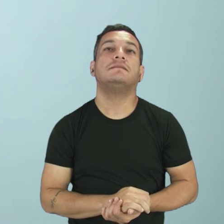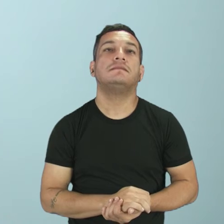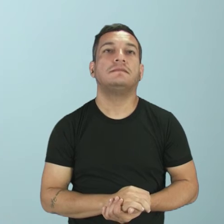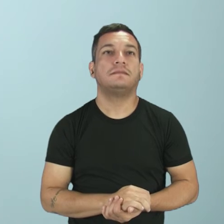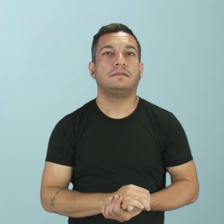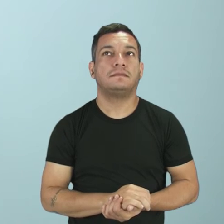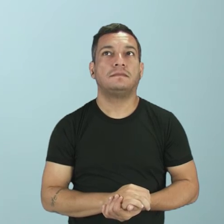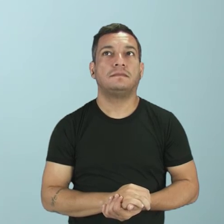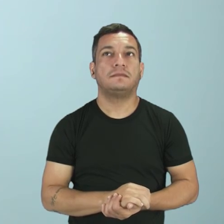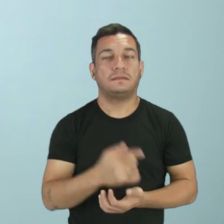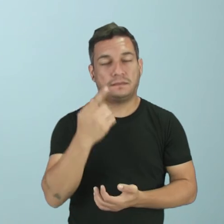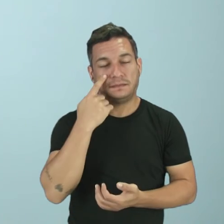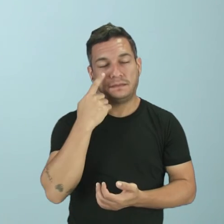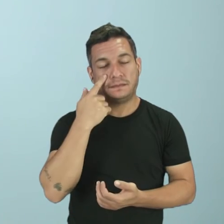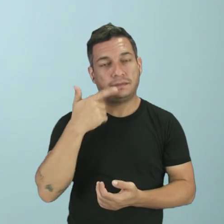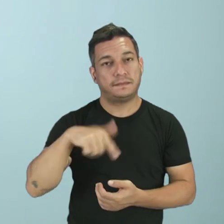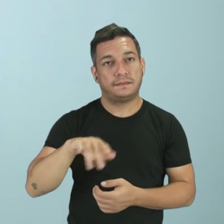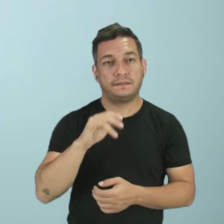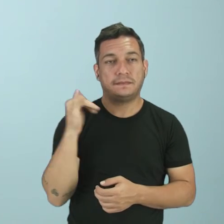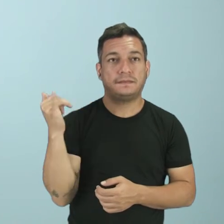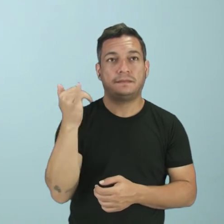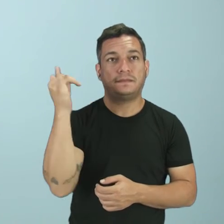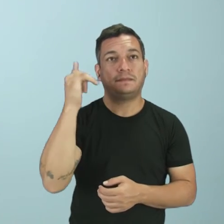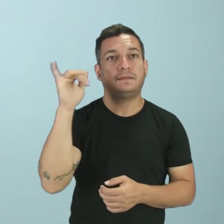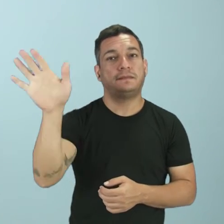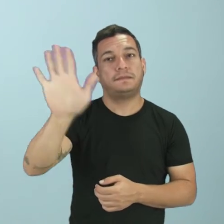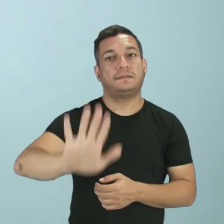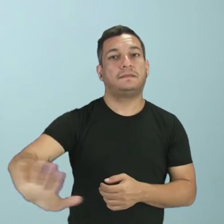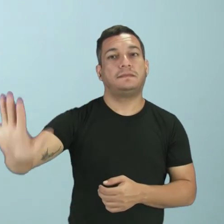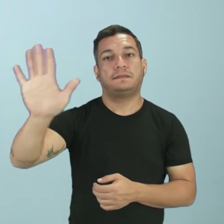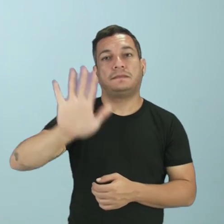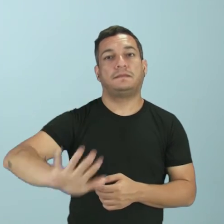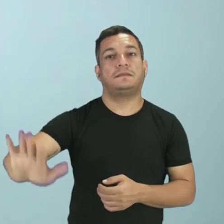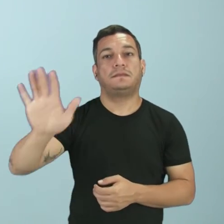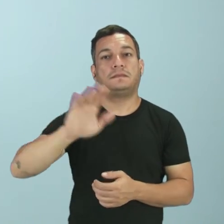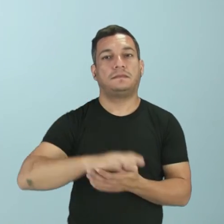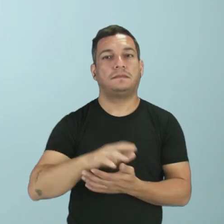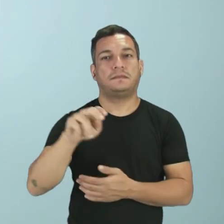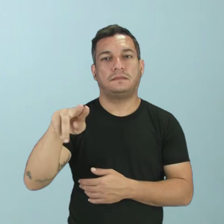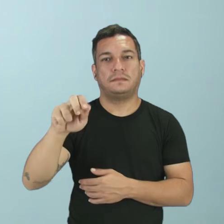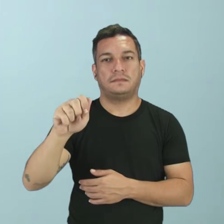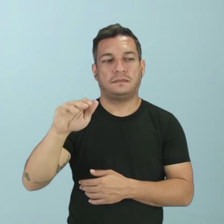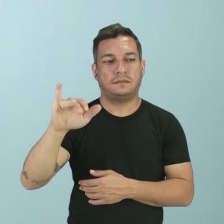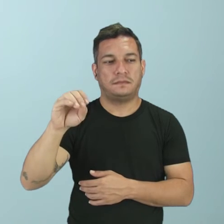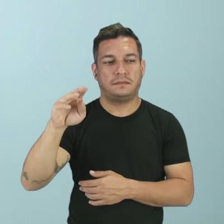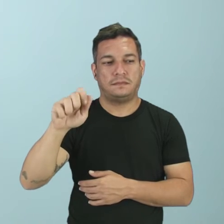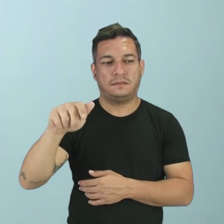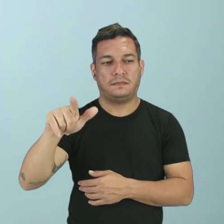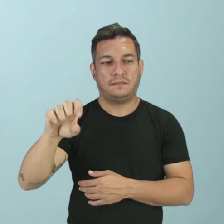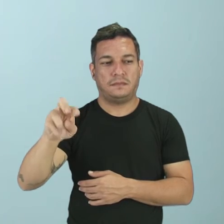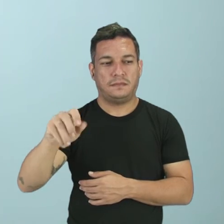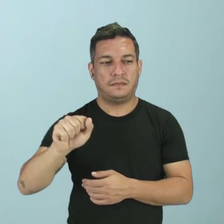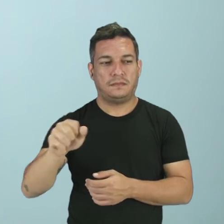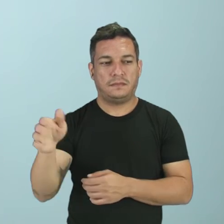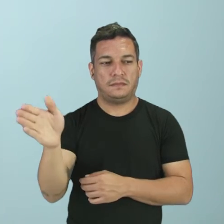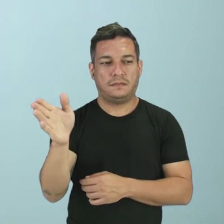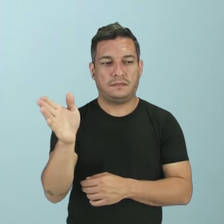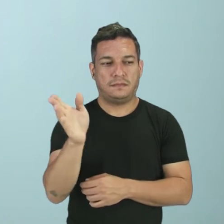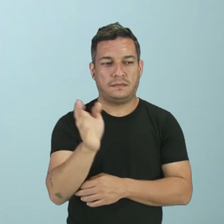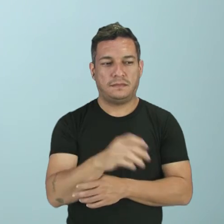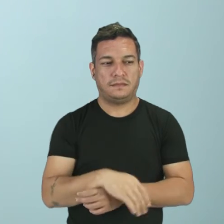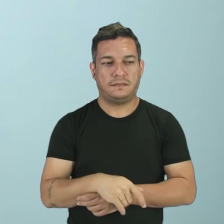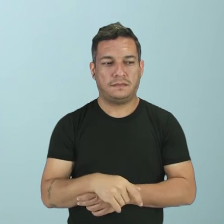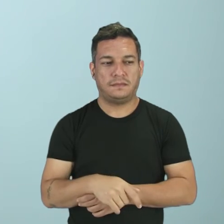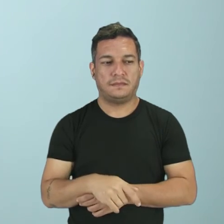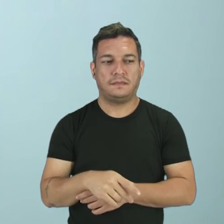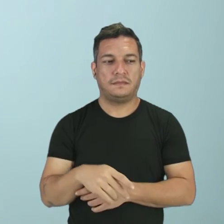só repetindo novamente a importância do nacionalismo, né? O nacionalismo ele está